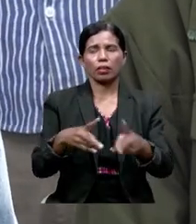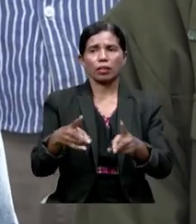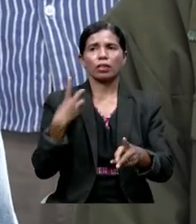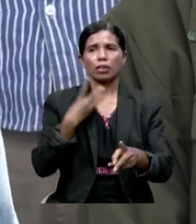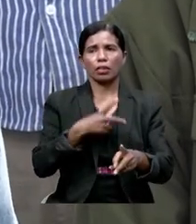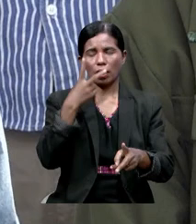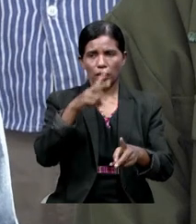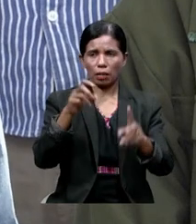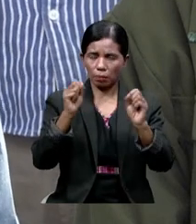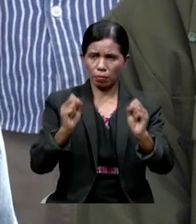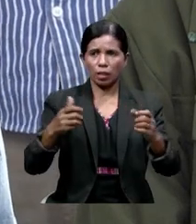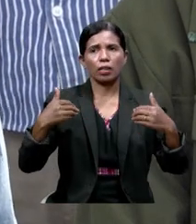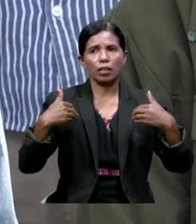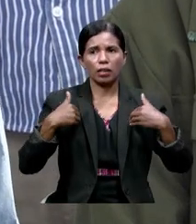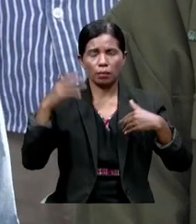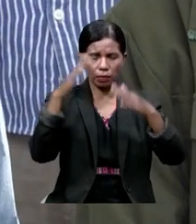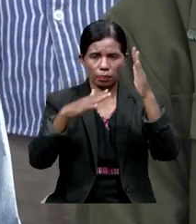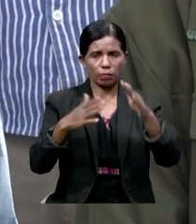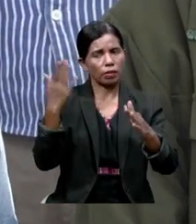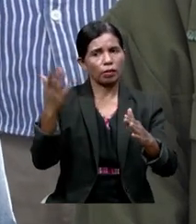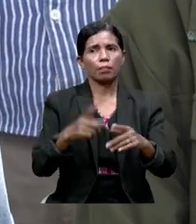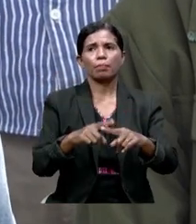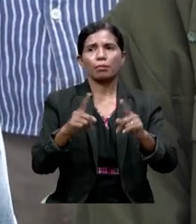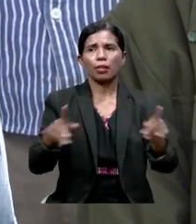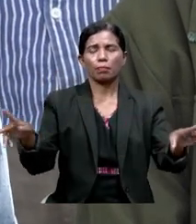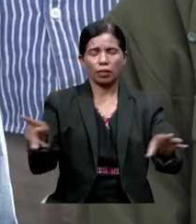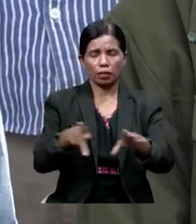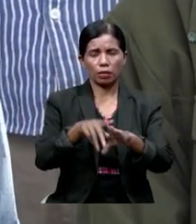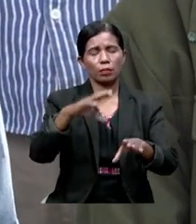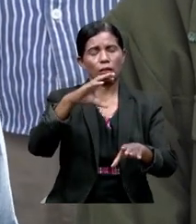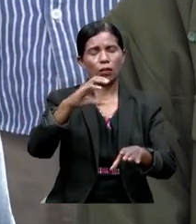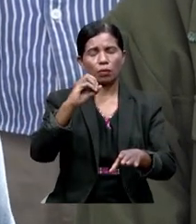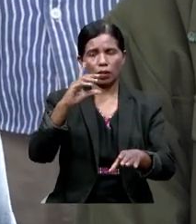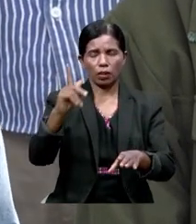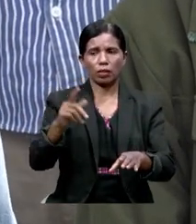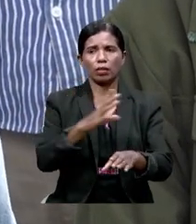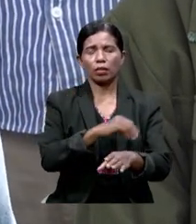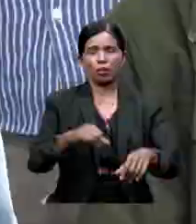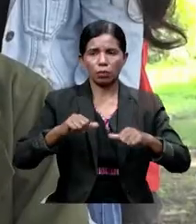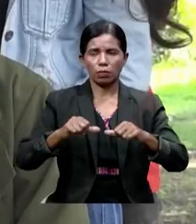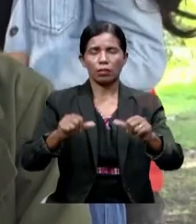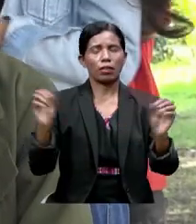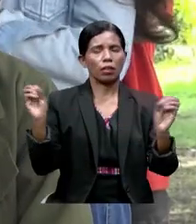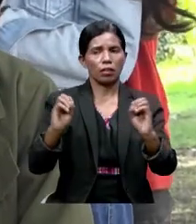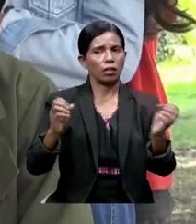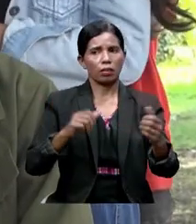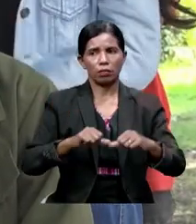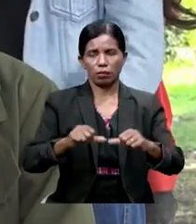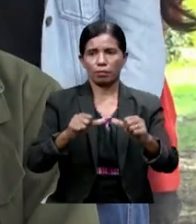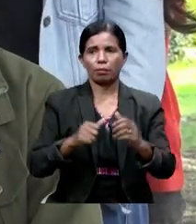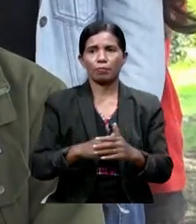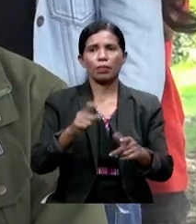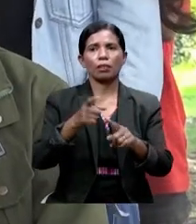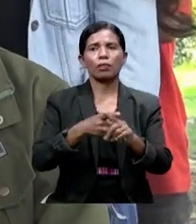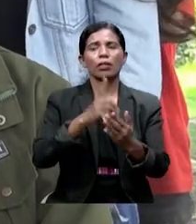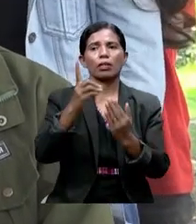hare bele musu kronismu ia lara mai be presensa komisario le entau funcionamento ida ne lalao. E a fula em